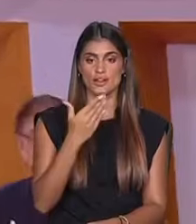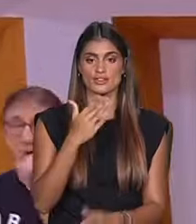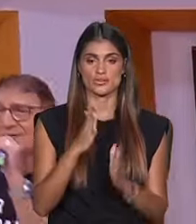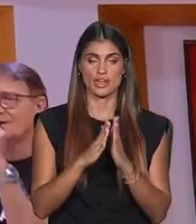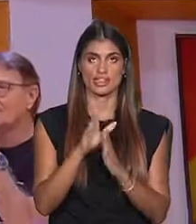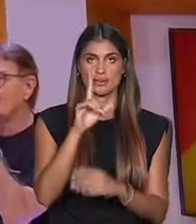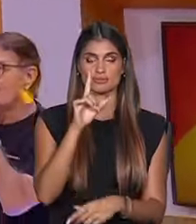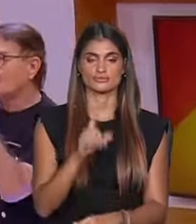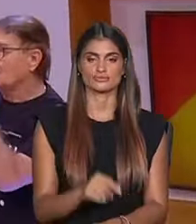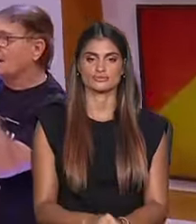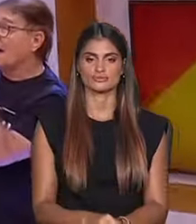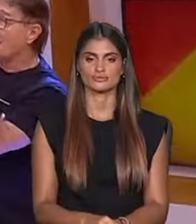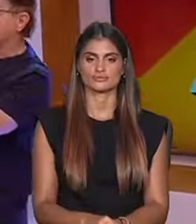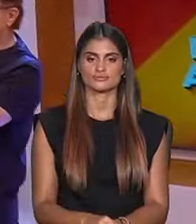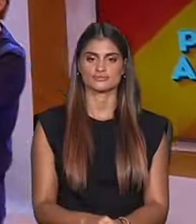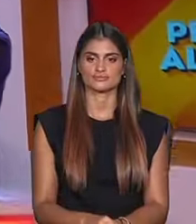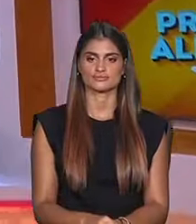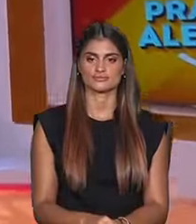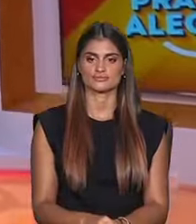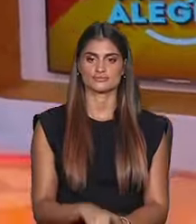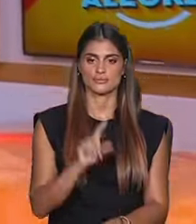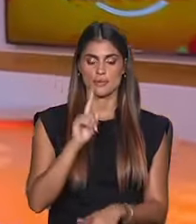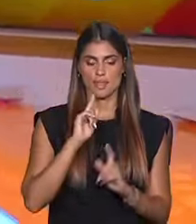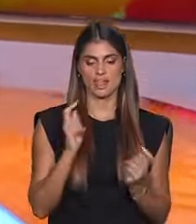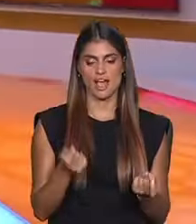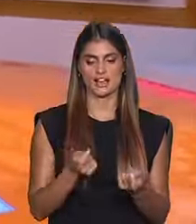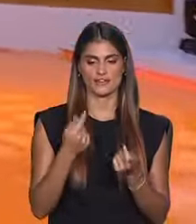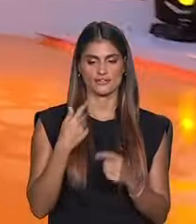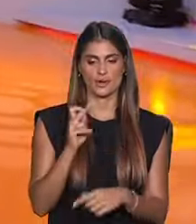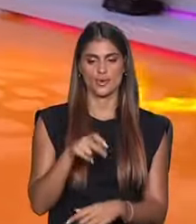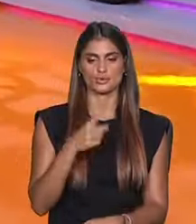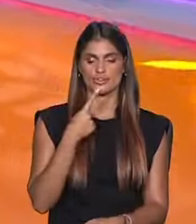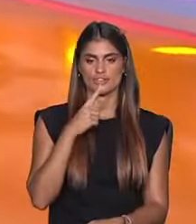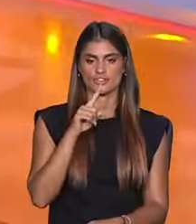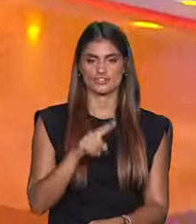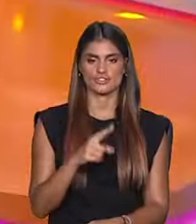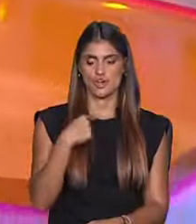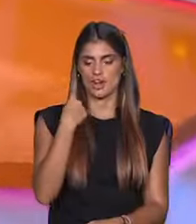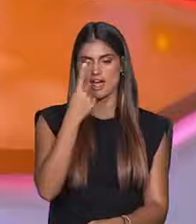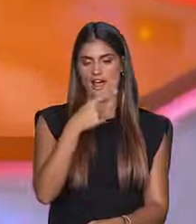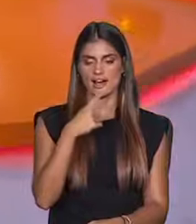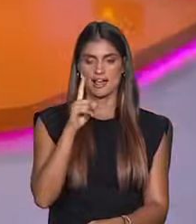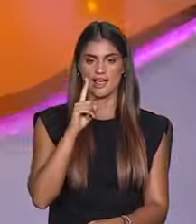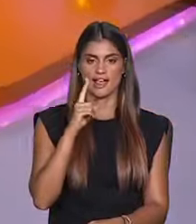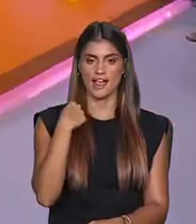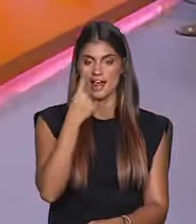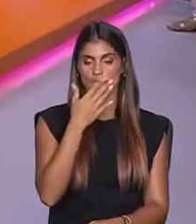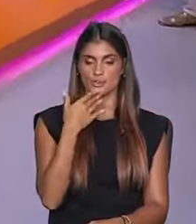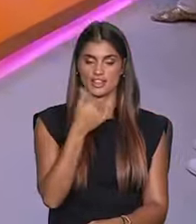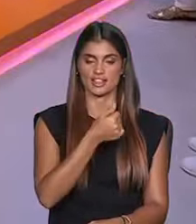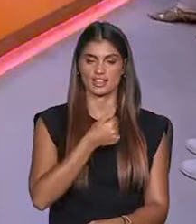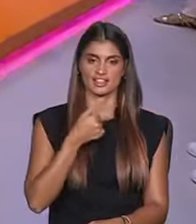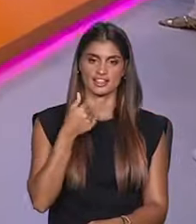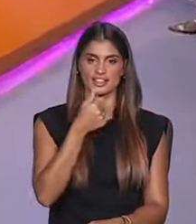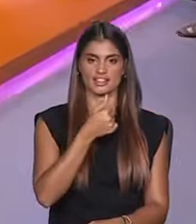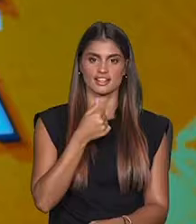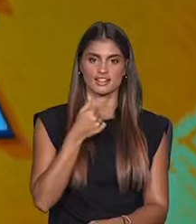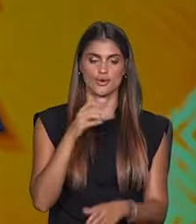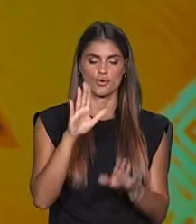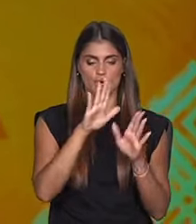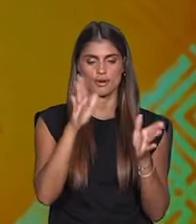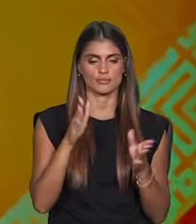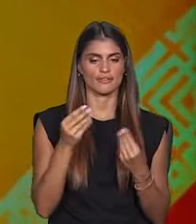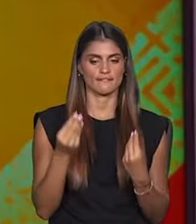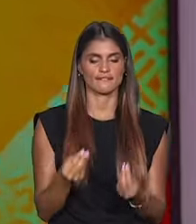Senhor o milagre de voltar e olhar essa cara bonita e esse corpo